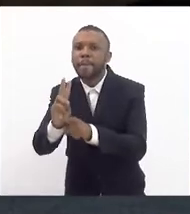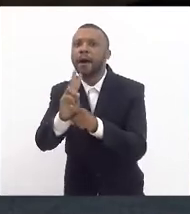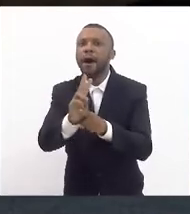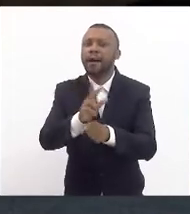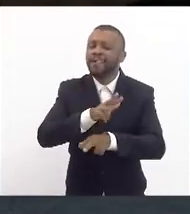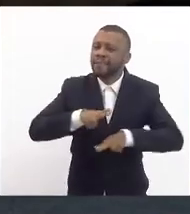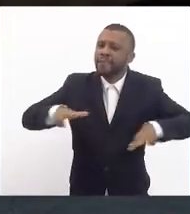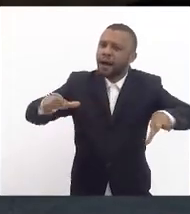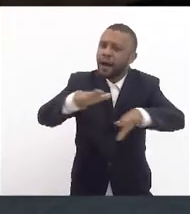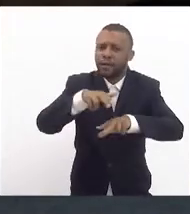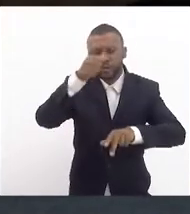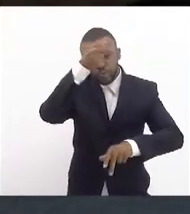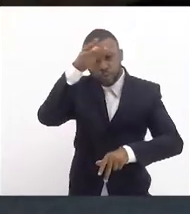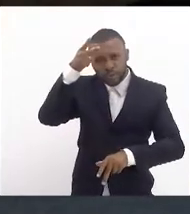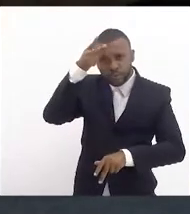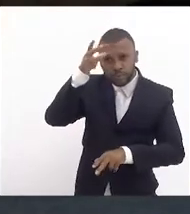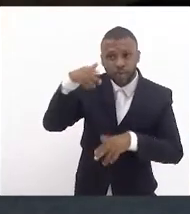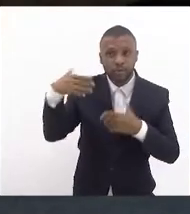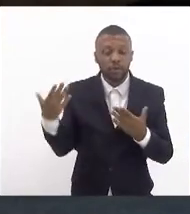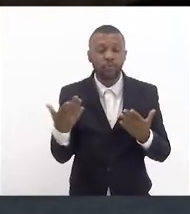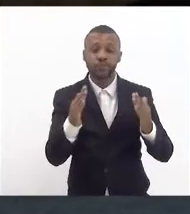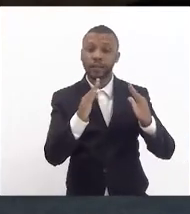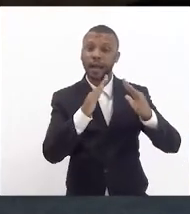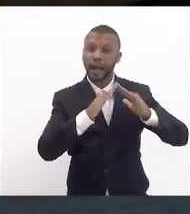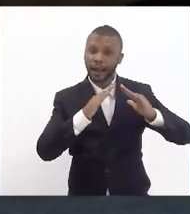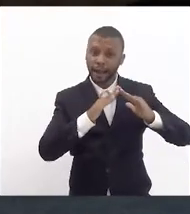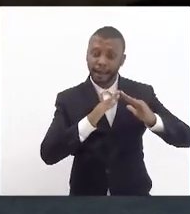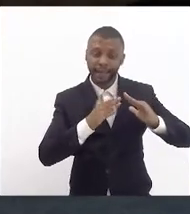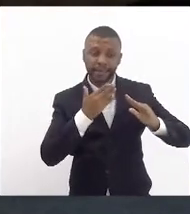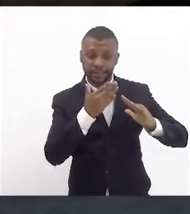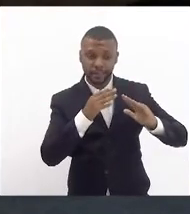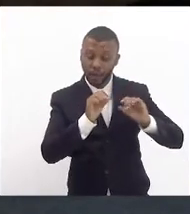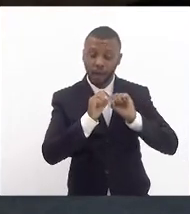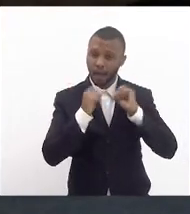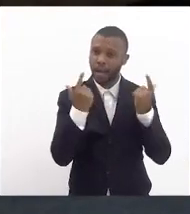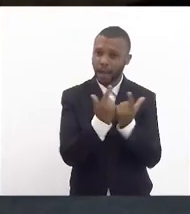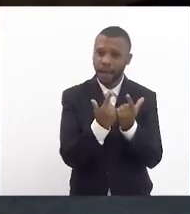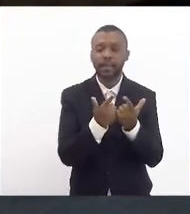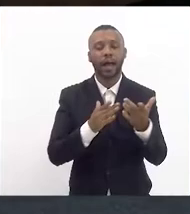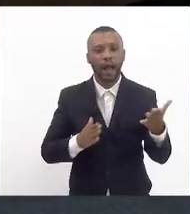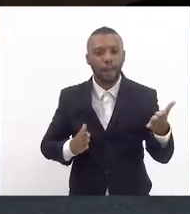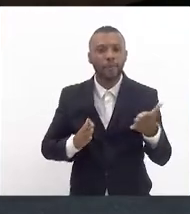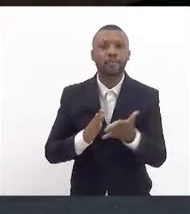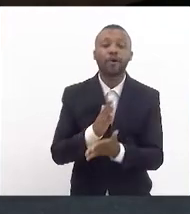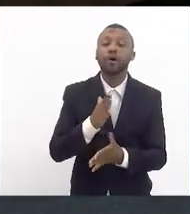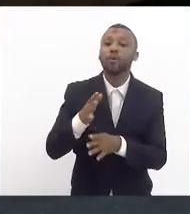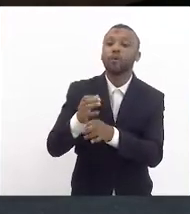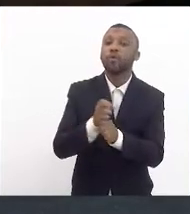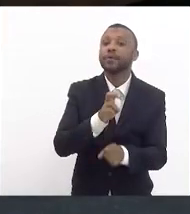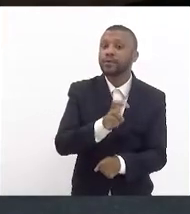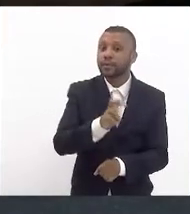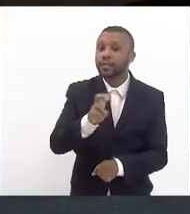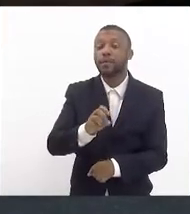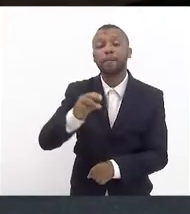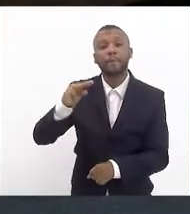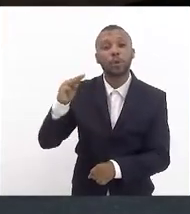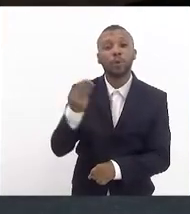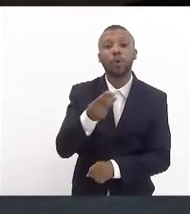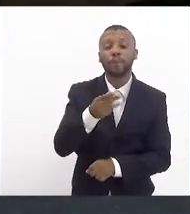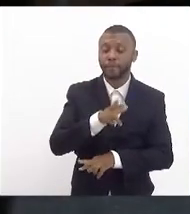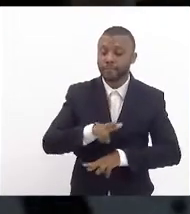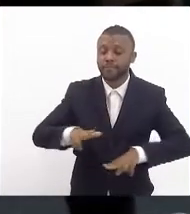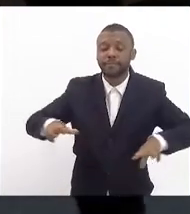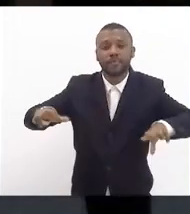A casa, Eliomar, a casa aprovou 55 milhões para diversos municípios.